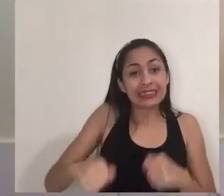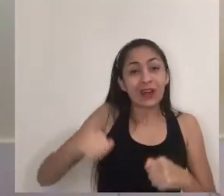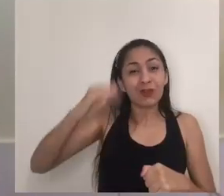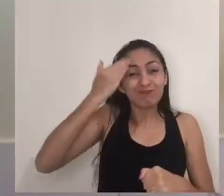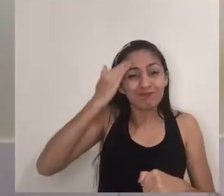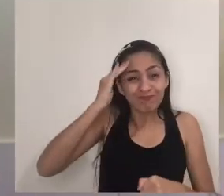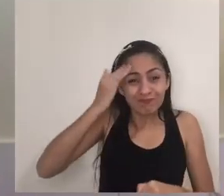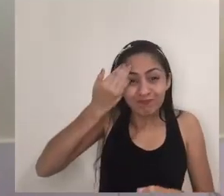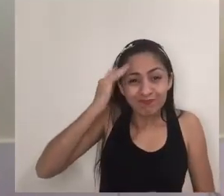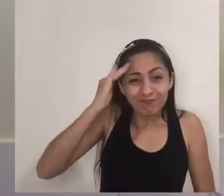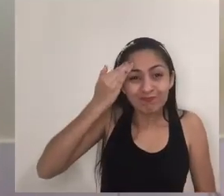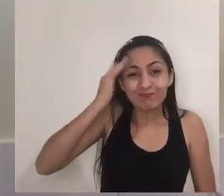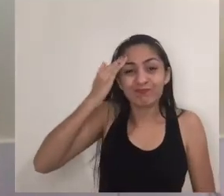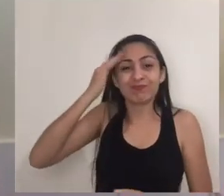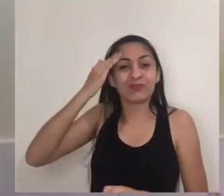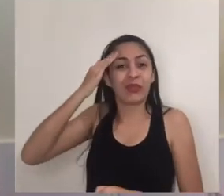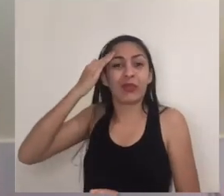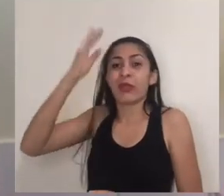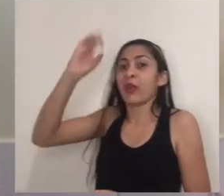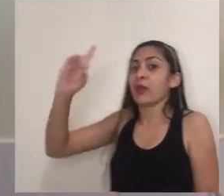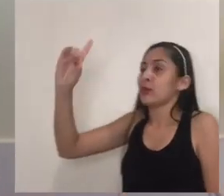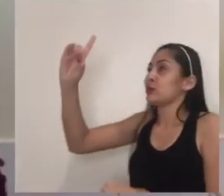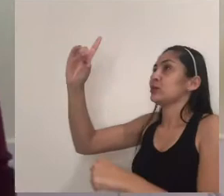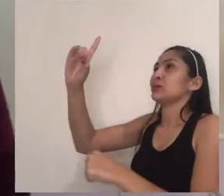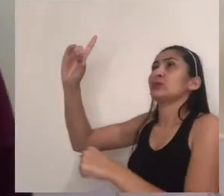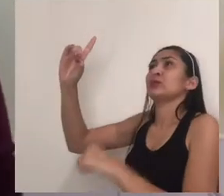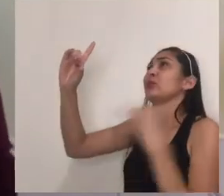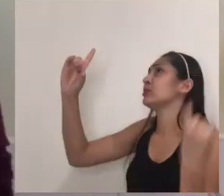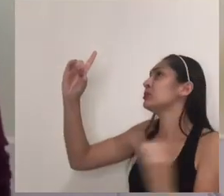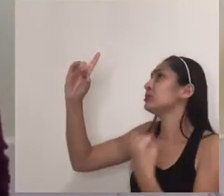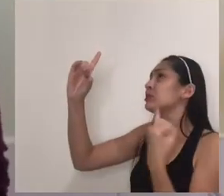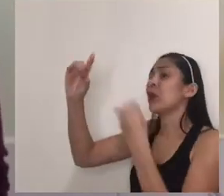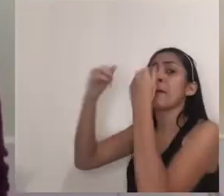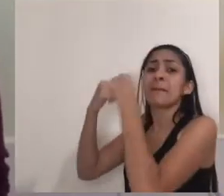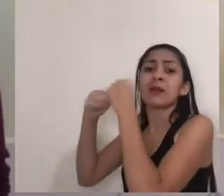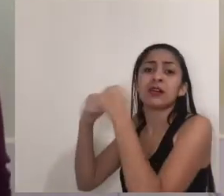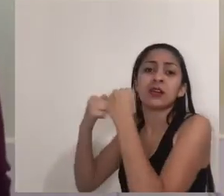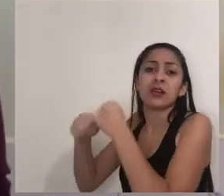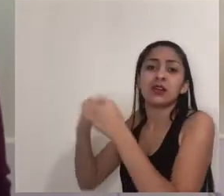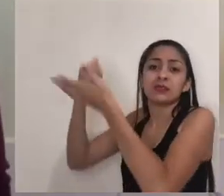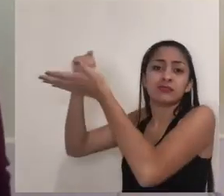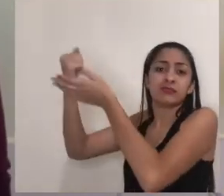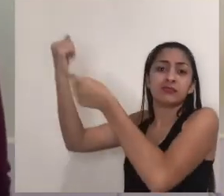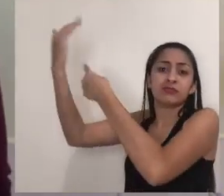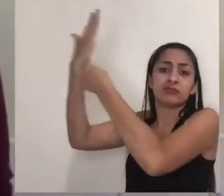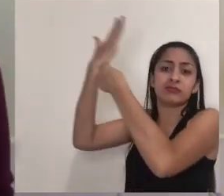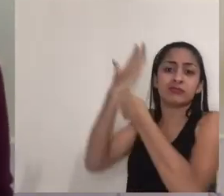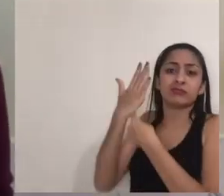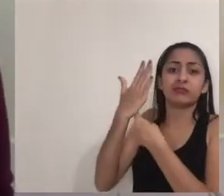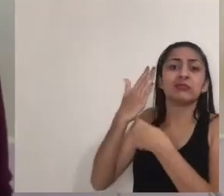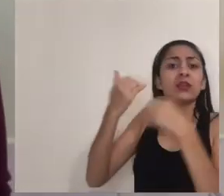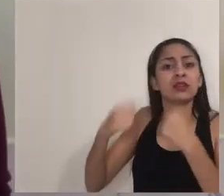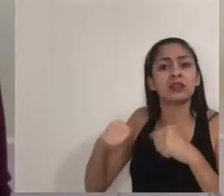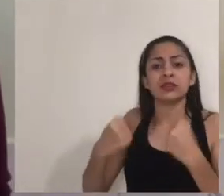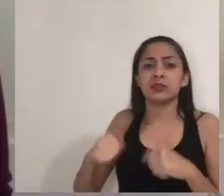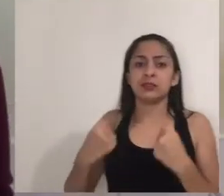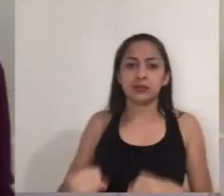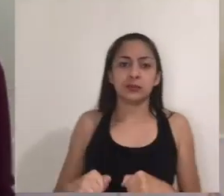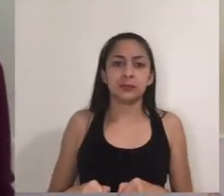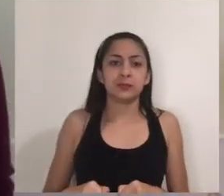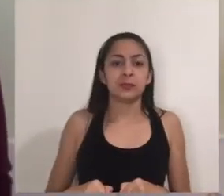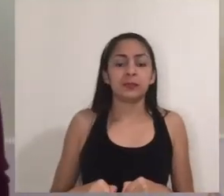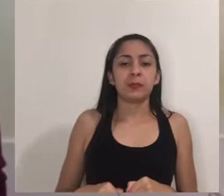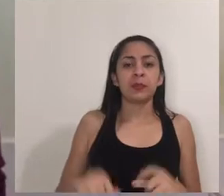Senhor, se nos colocarmos diante dele. Na Epístola de Tiago, no capítulo 1, no versículo 12, a palavra diz